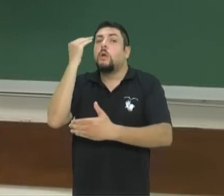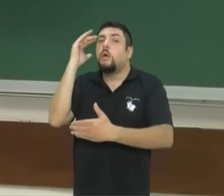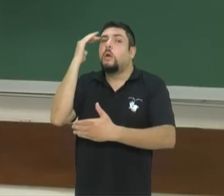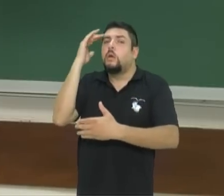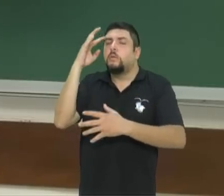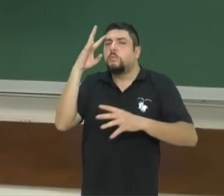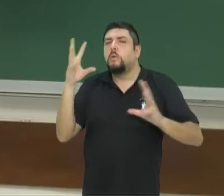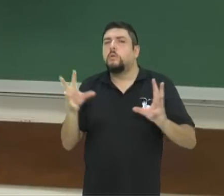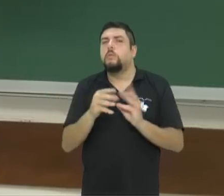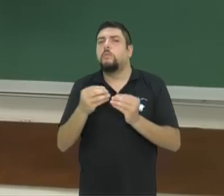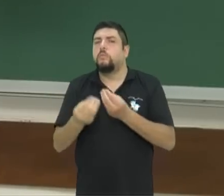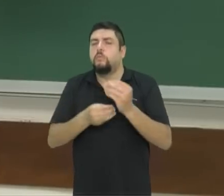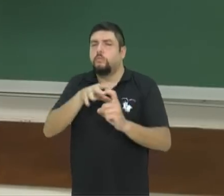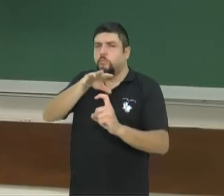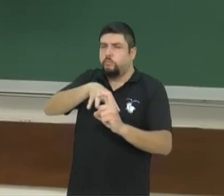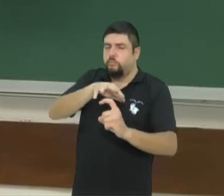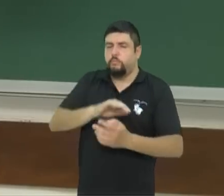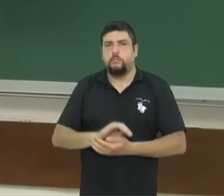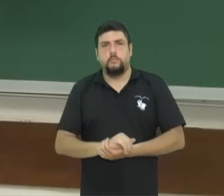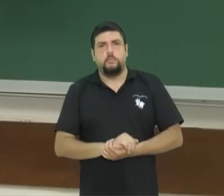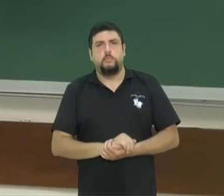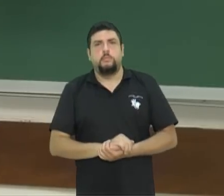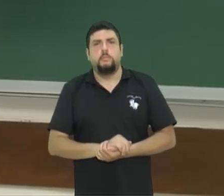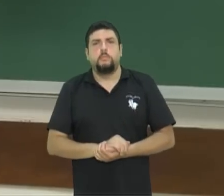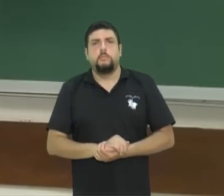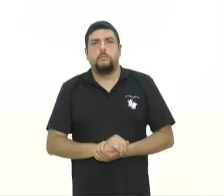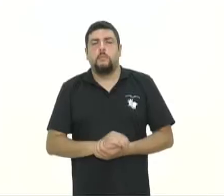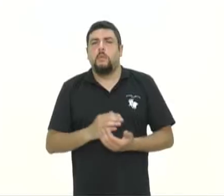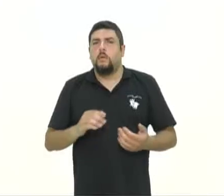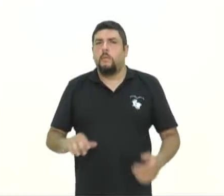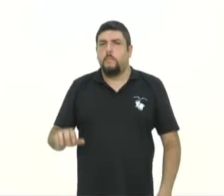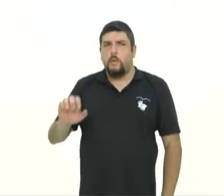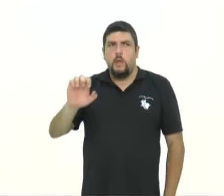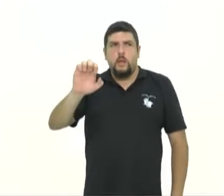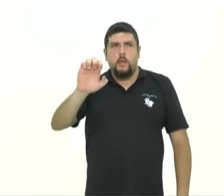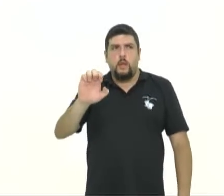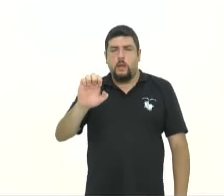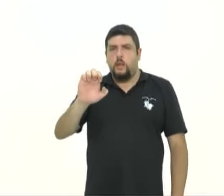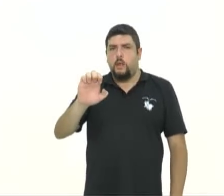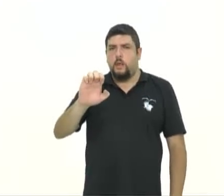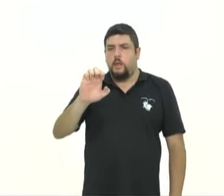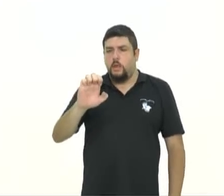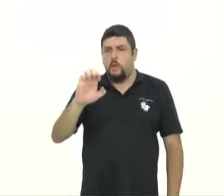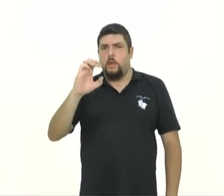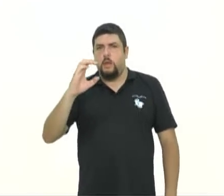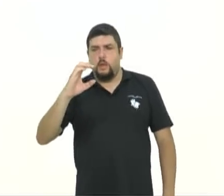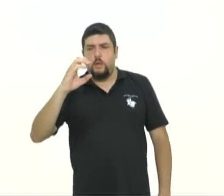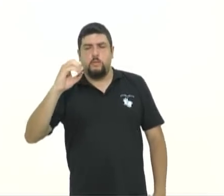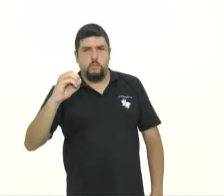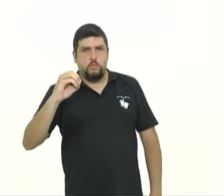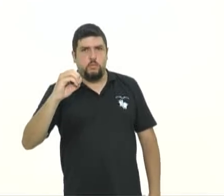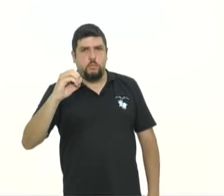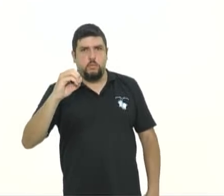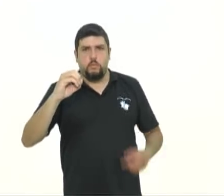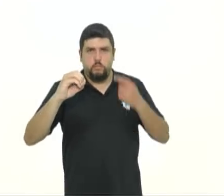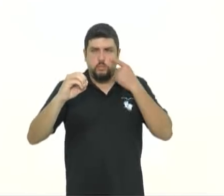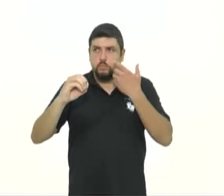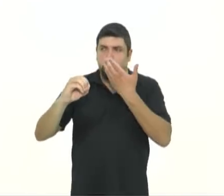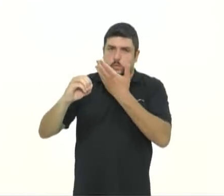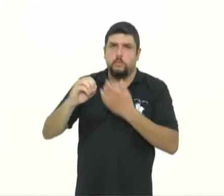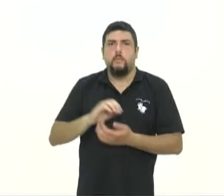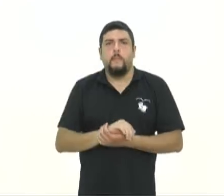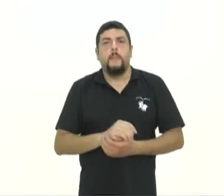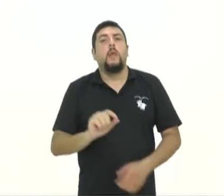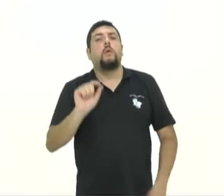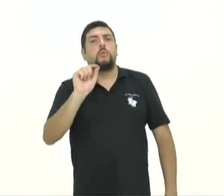dos mitos e da mitologia. Observem aqui, então, a palavra eco. Eco é originário da ninfa